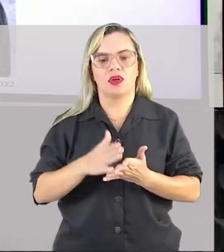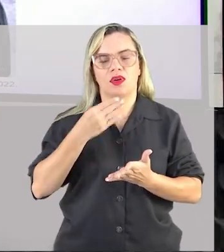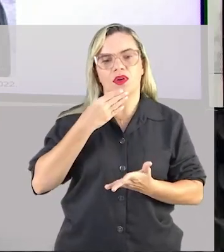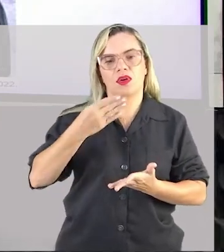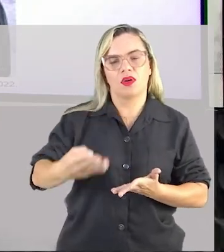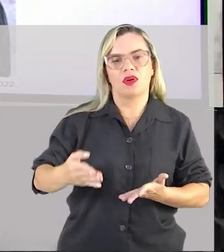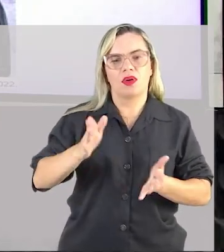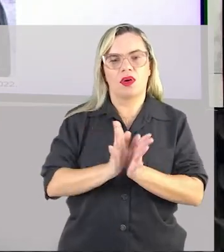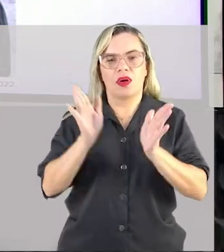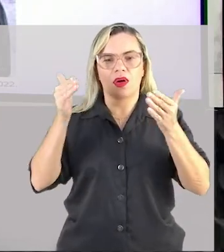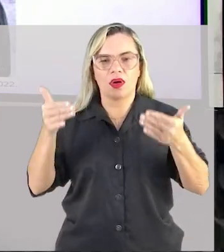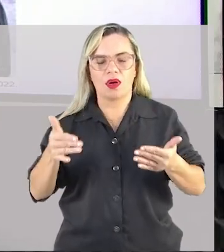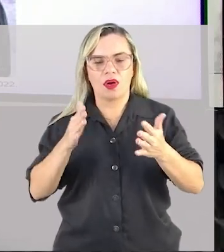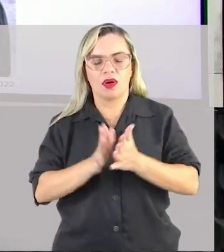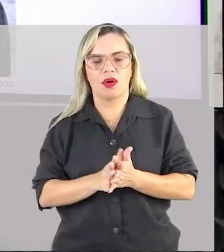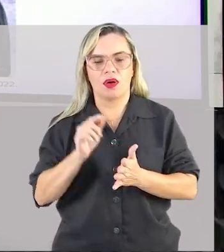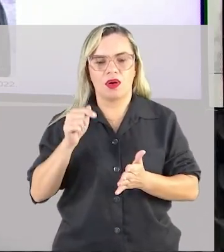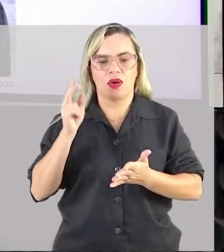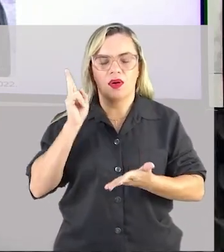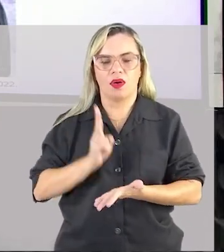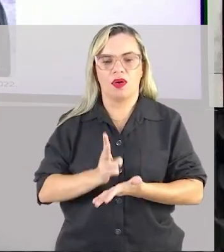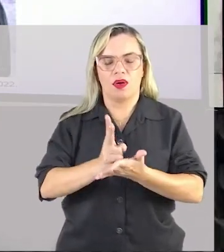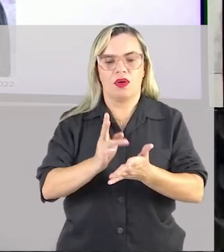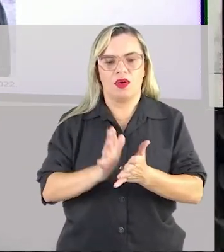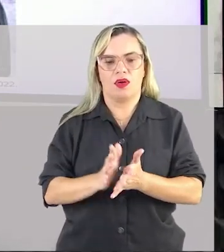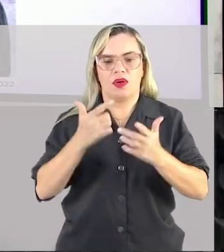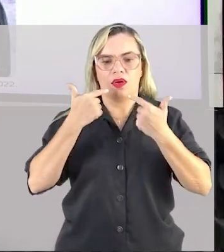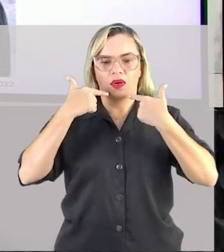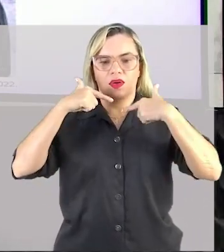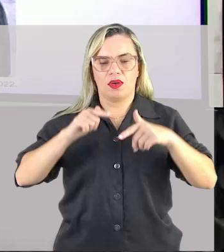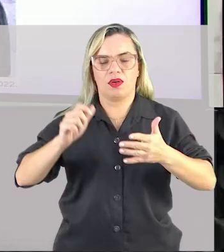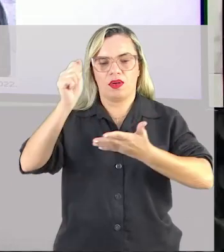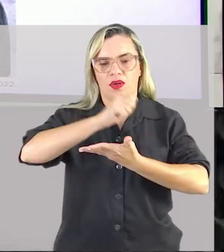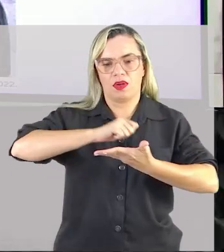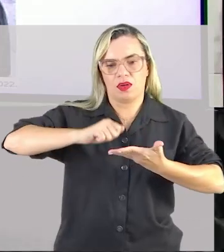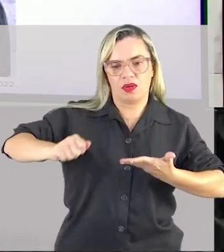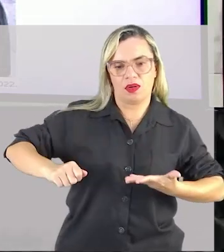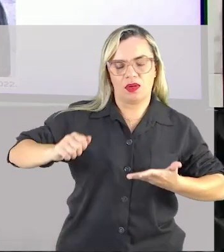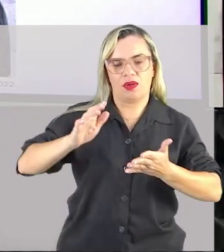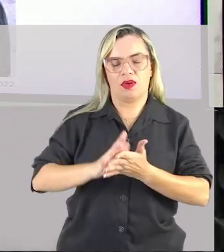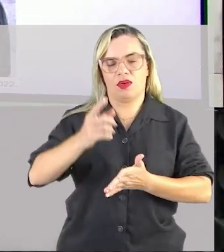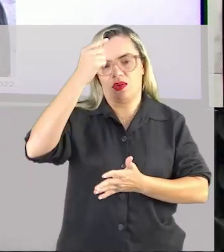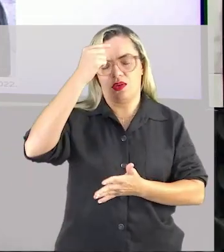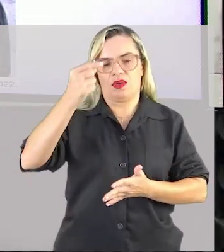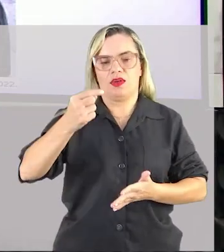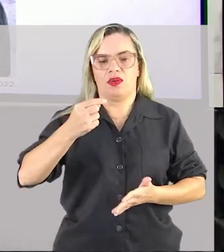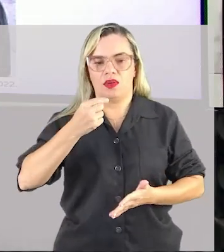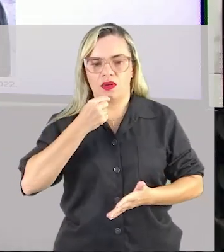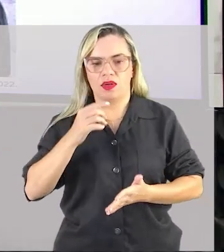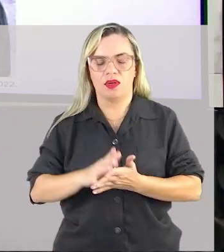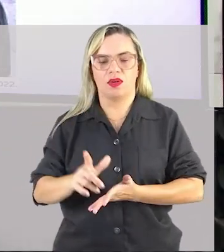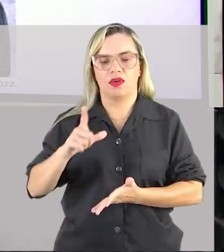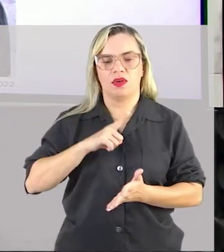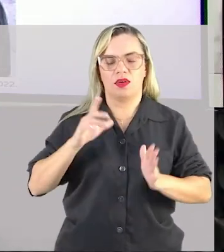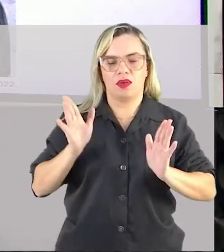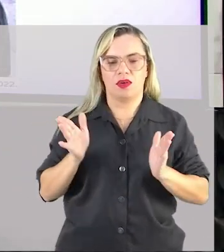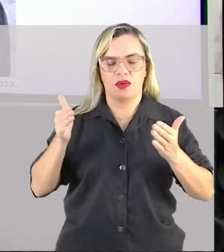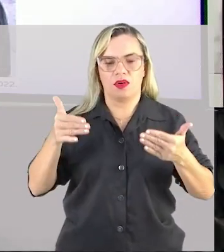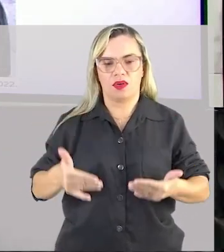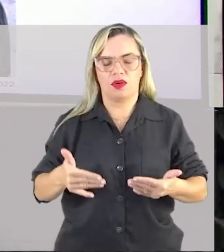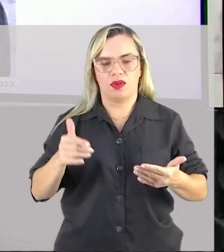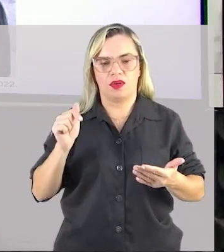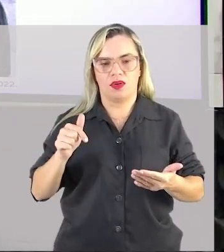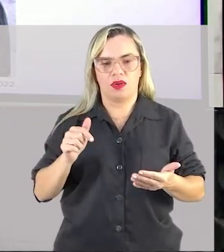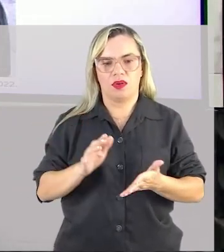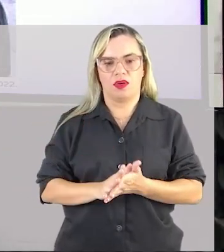atenção sempre, tá? Na linguagem verbal e na não verbal, mas ter muita atenção. Não somente ler, é ter atenção.